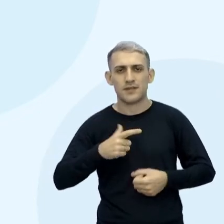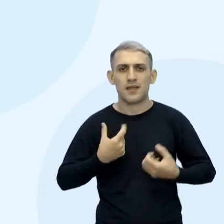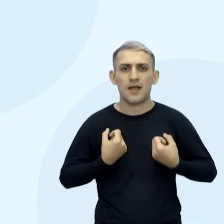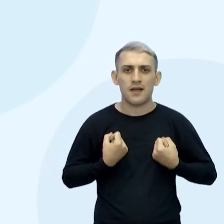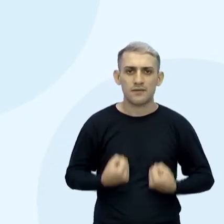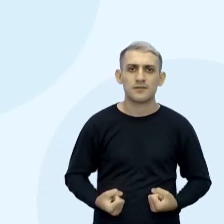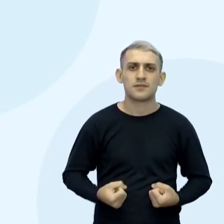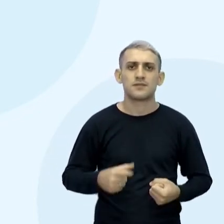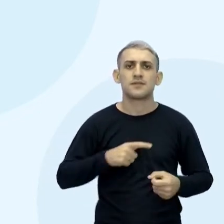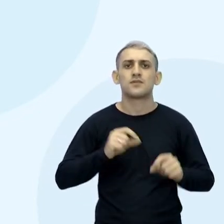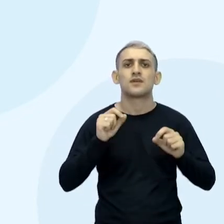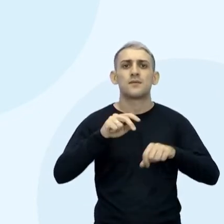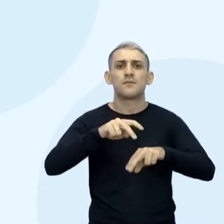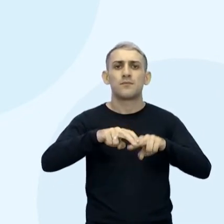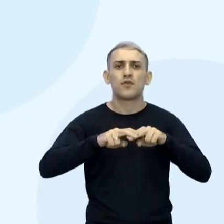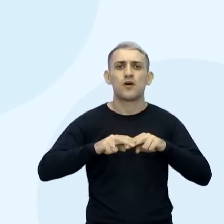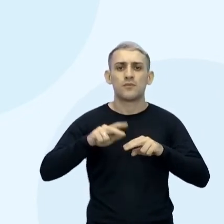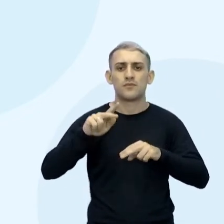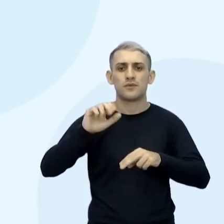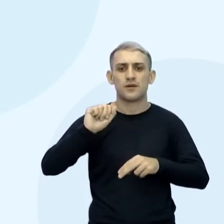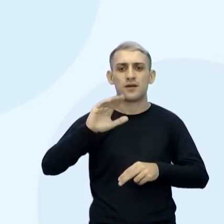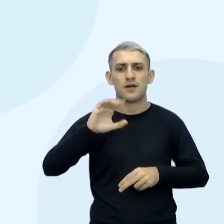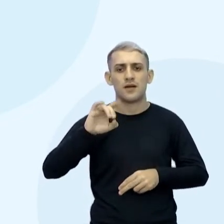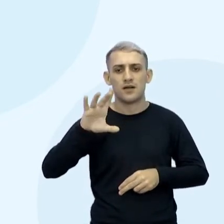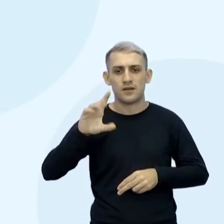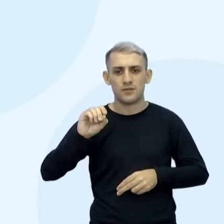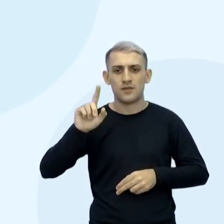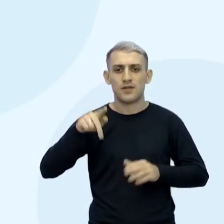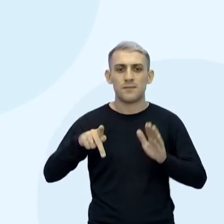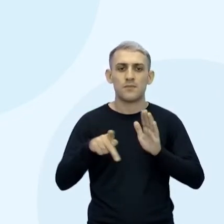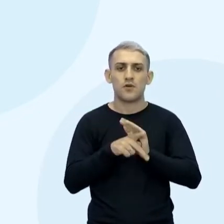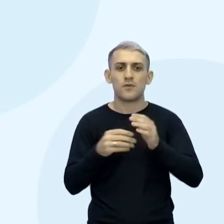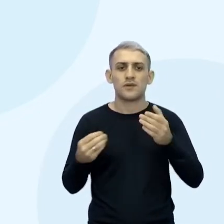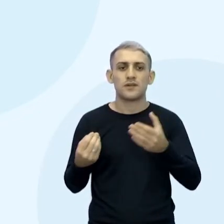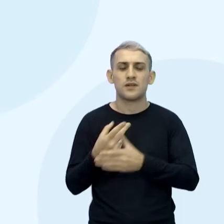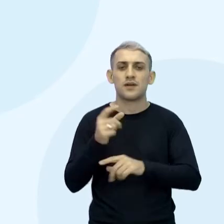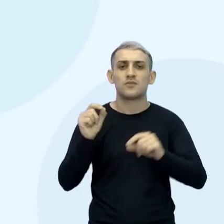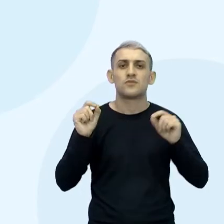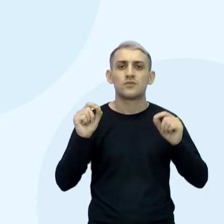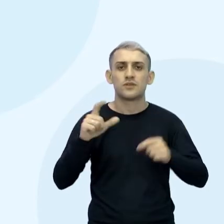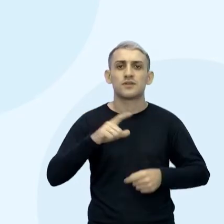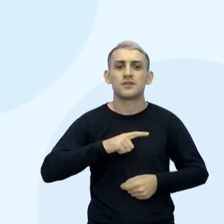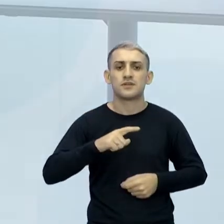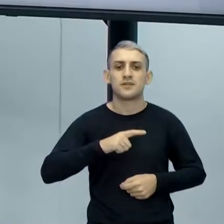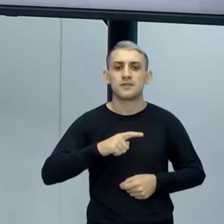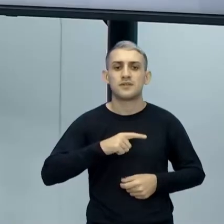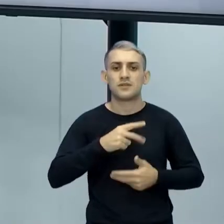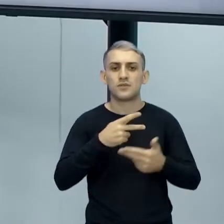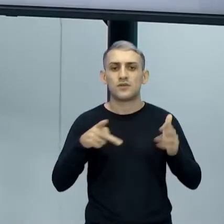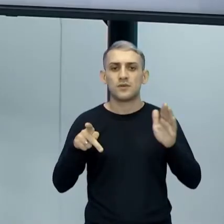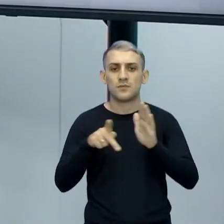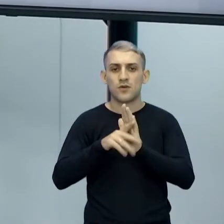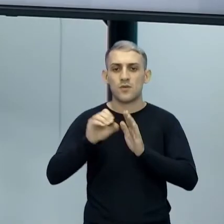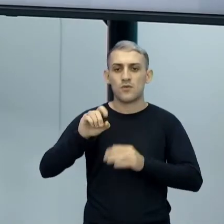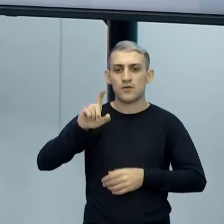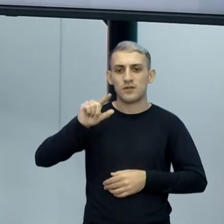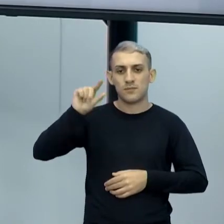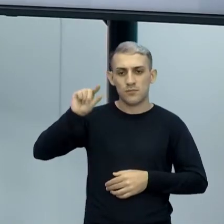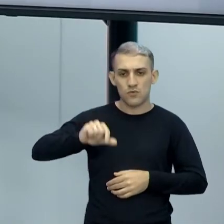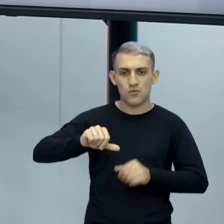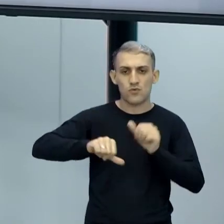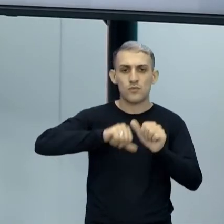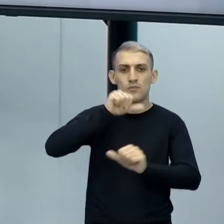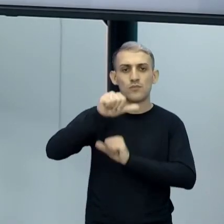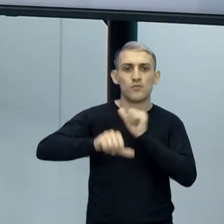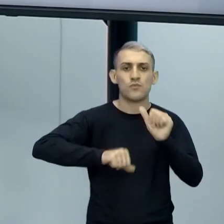formação de quem? De ácido lático. O ácido lático é formado quando há pouco oxigênio na célula, ele muda